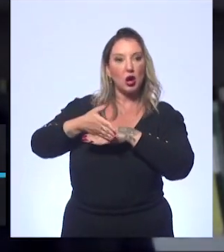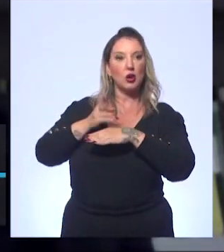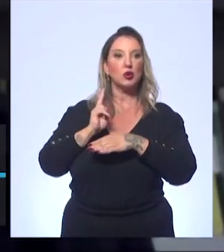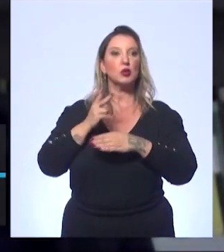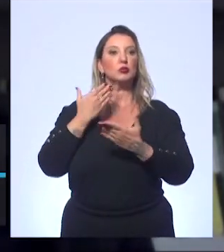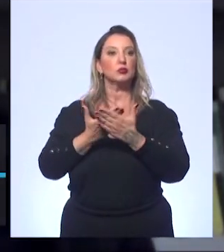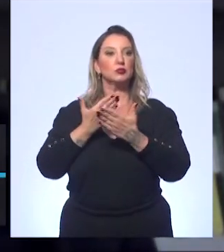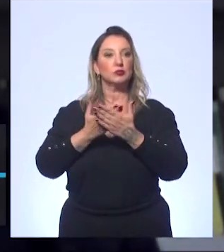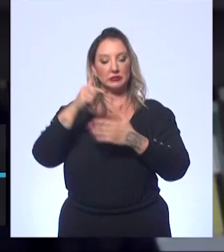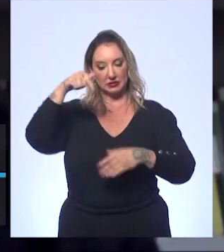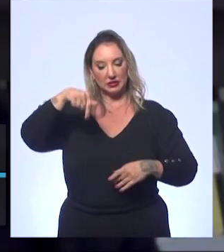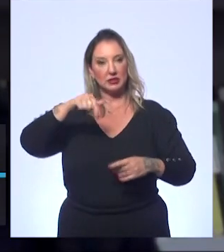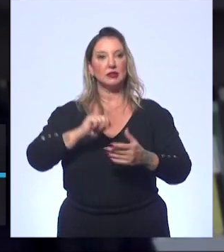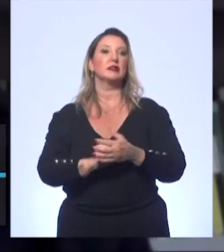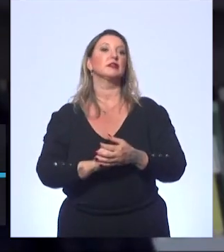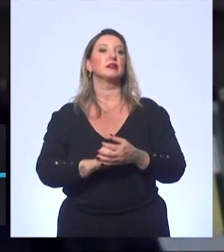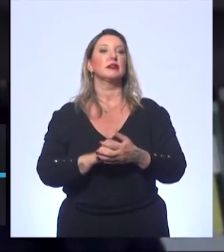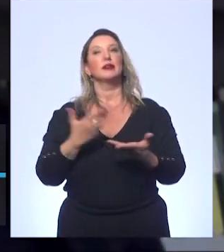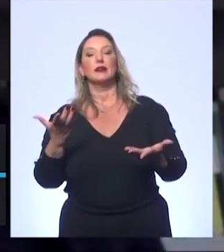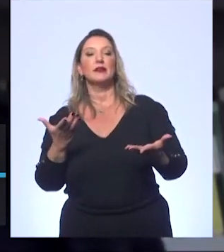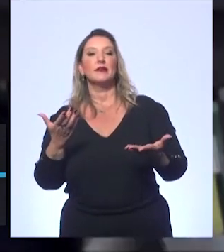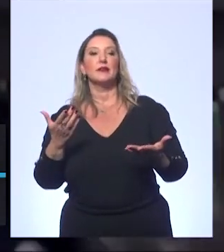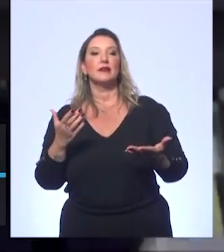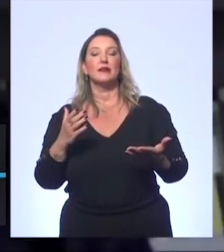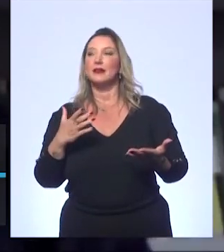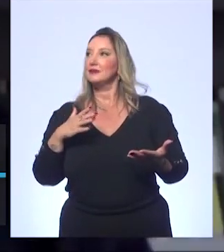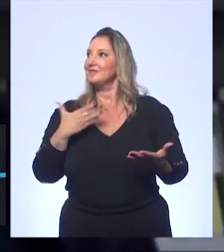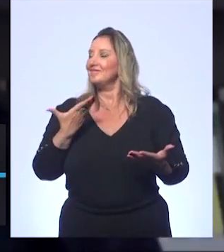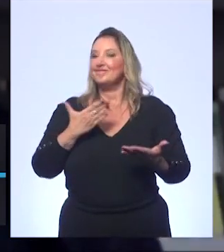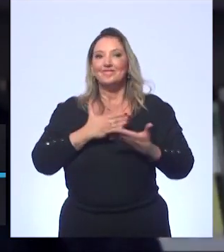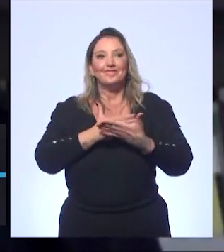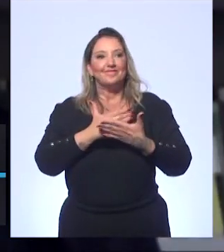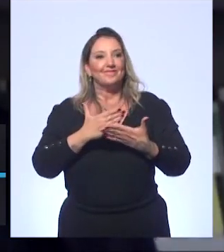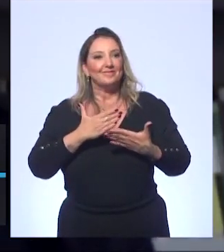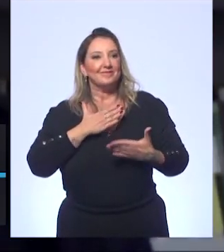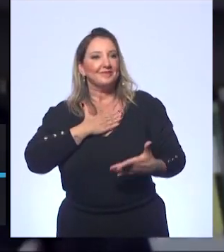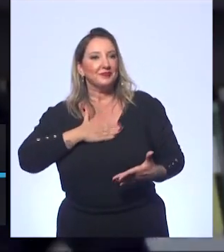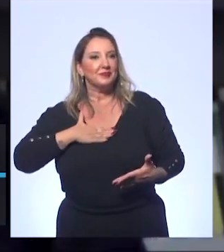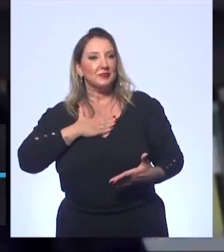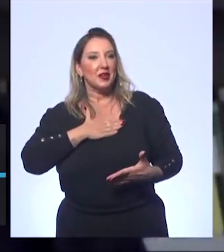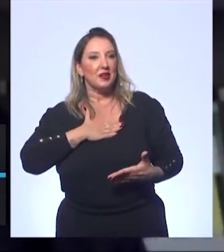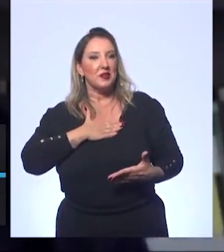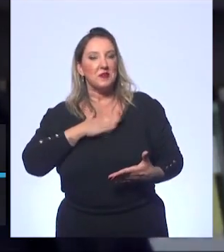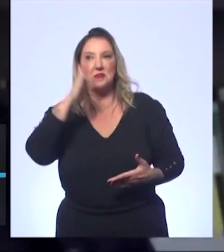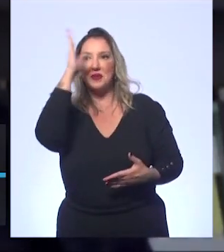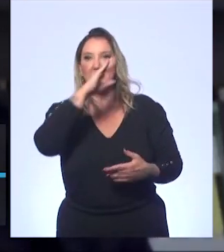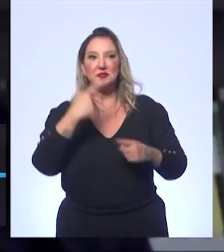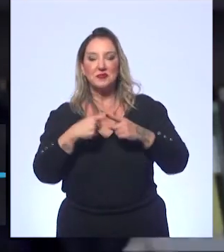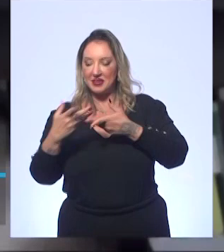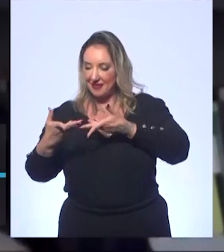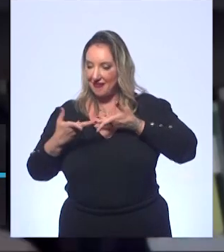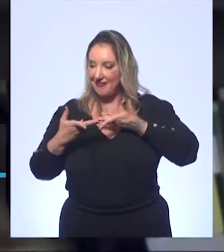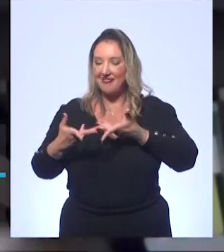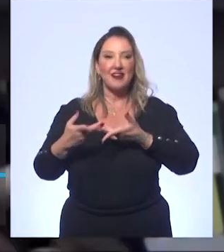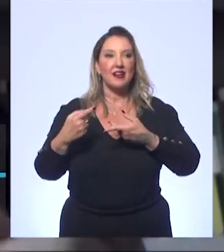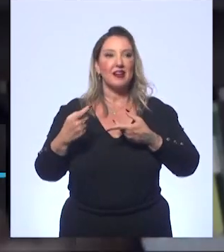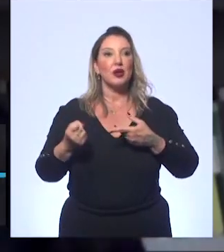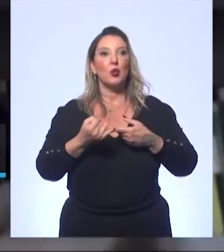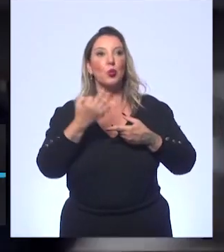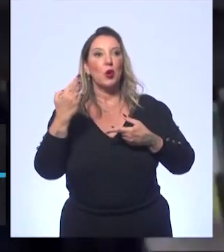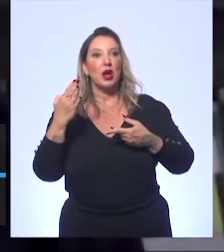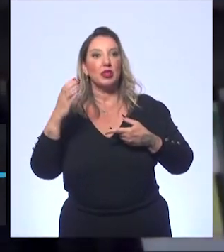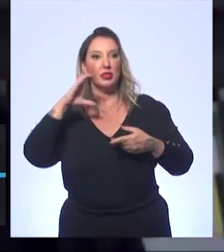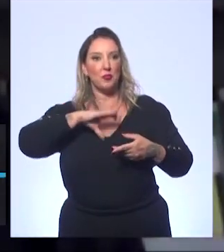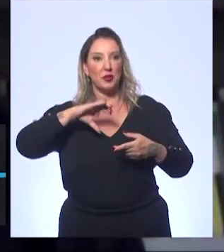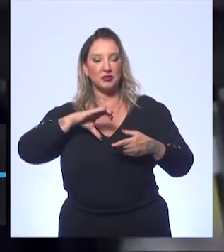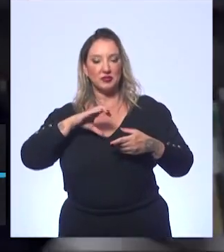estudos aqui. E no meio disso, acabei gostando, né, do Brasil pela acolhida. Veja, quando os portugueses chegaram